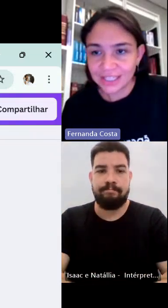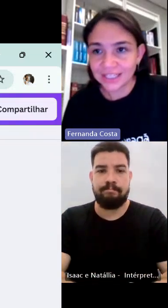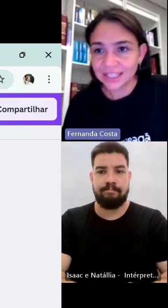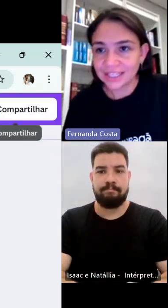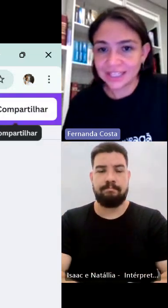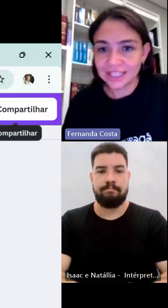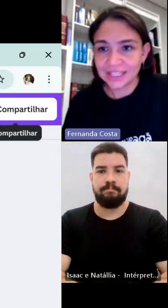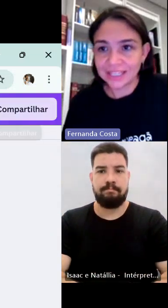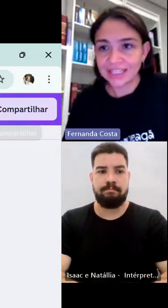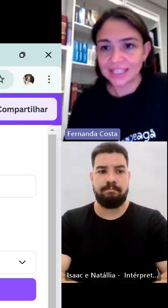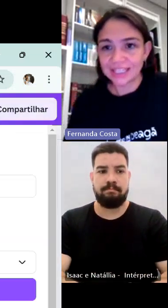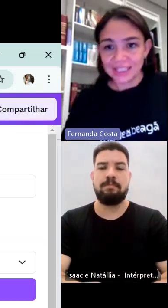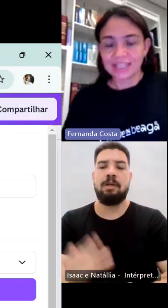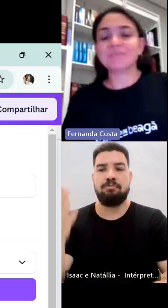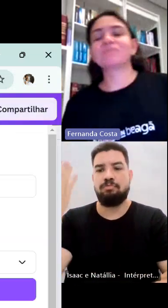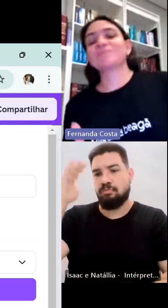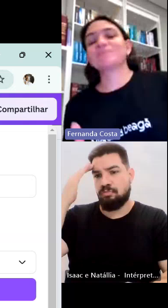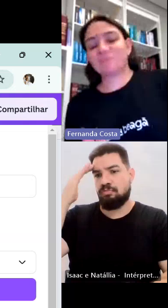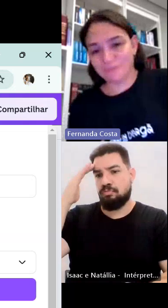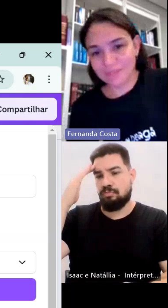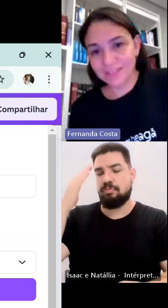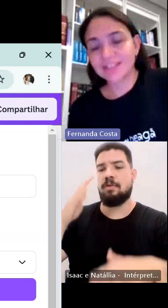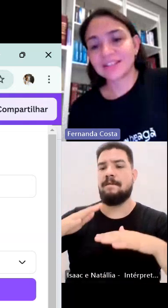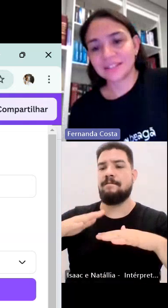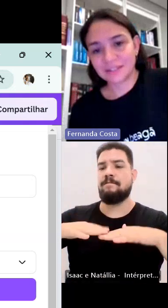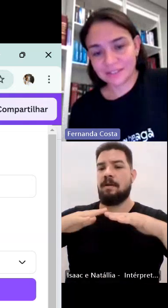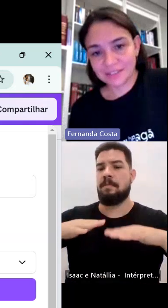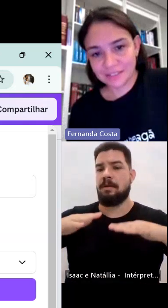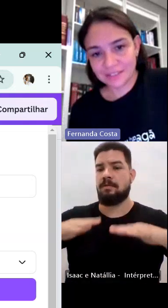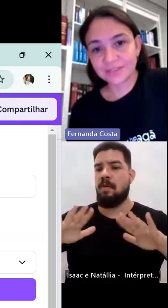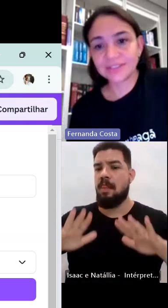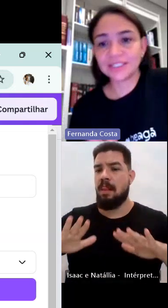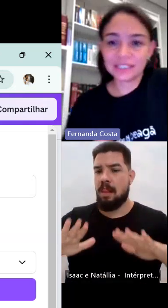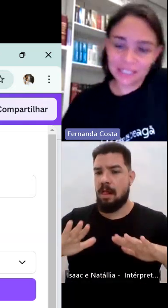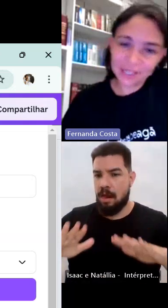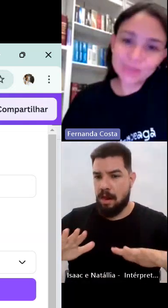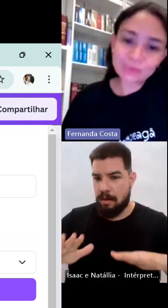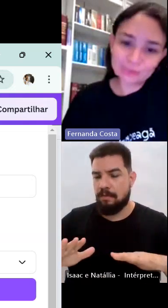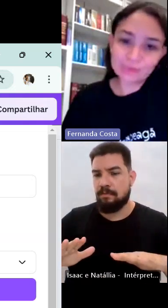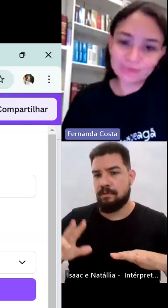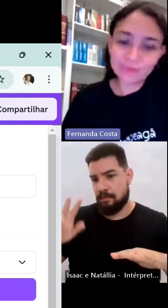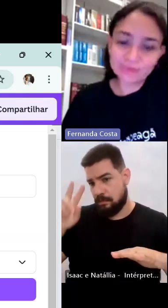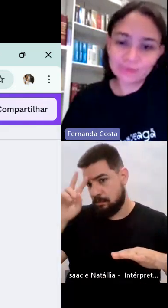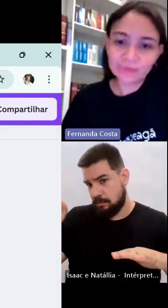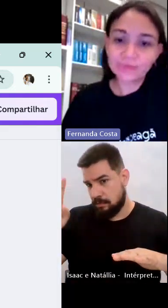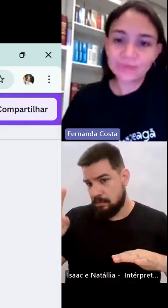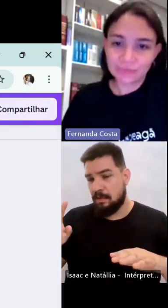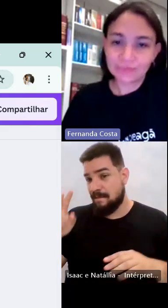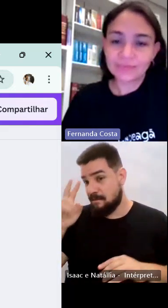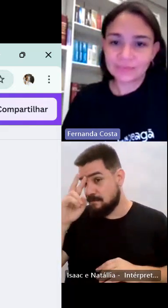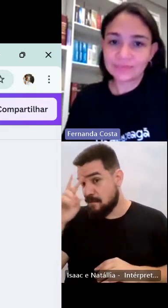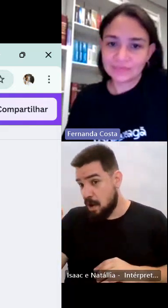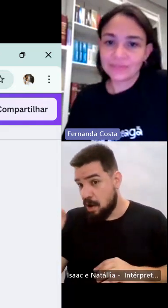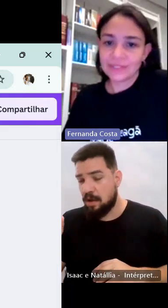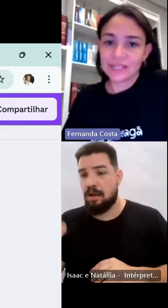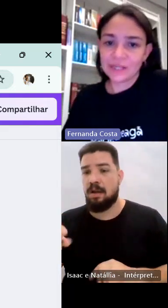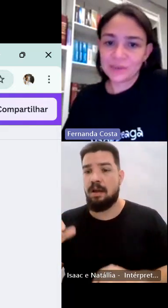Fala um pouquinho rápido, mas eu entendi que as vibrações leves são intensos e vibrações fortes Isso, são altas